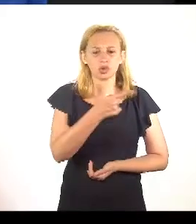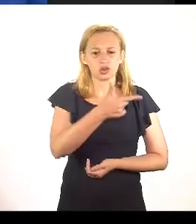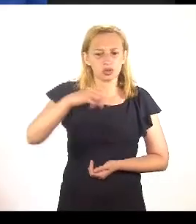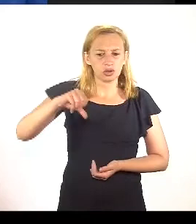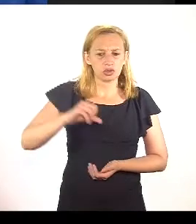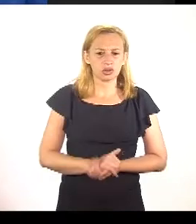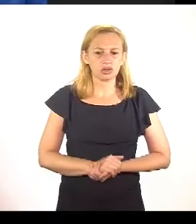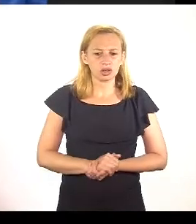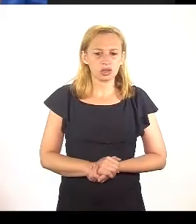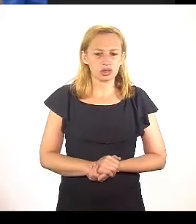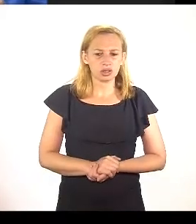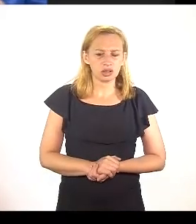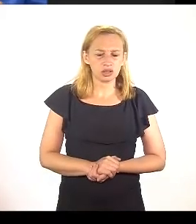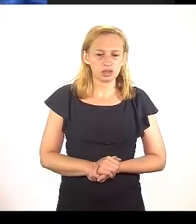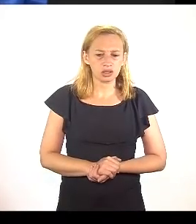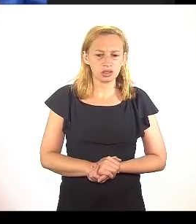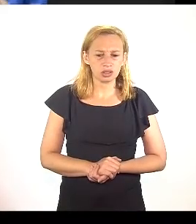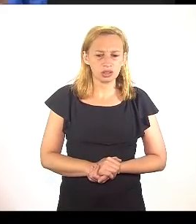Qual que era?